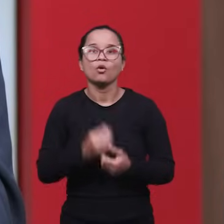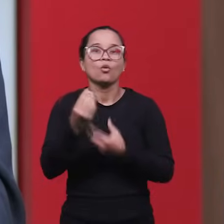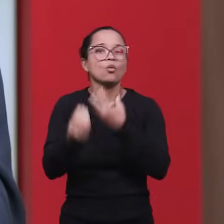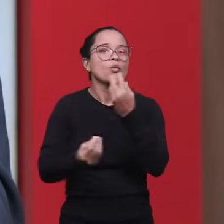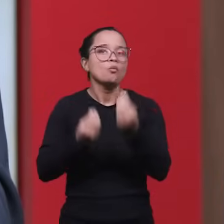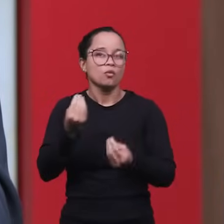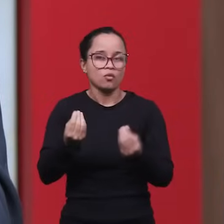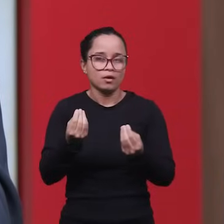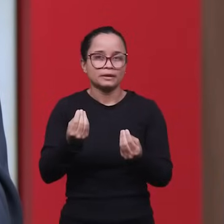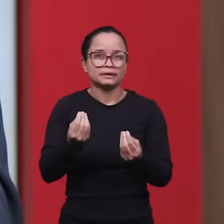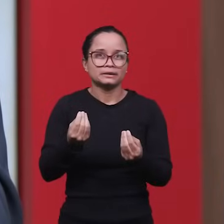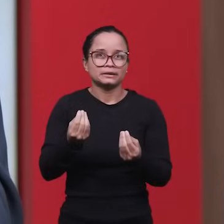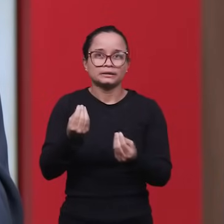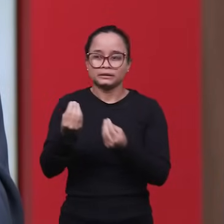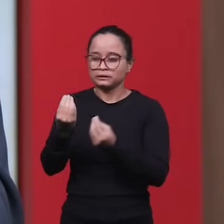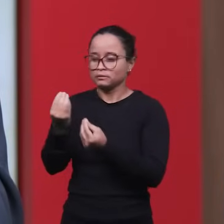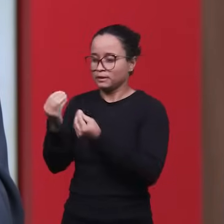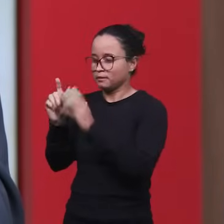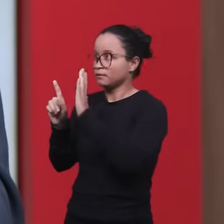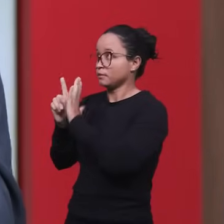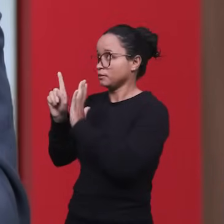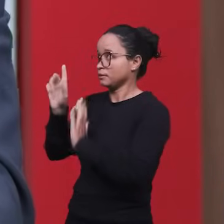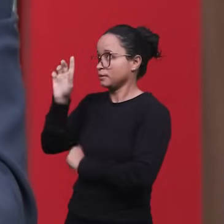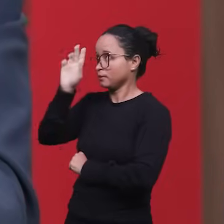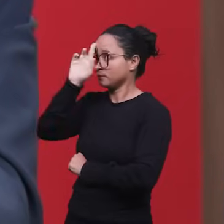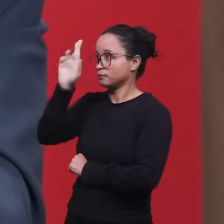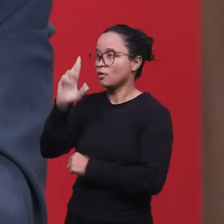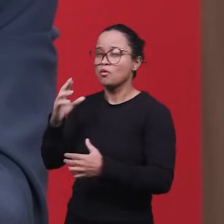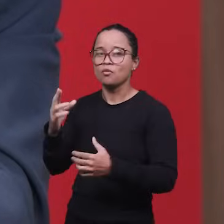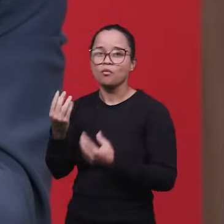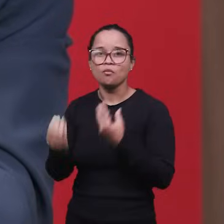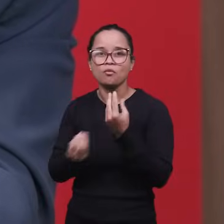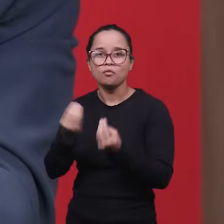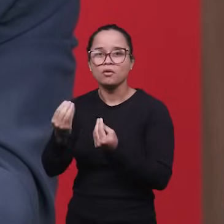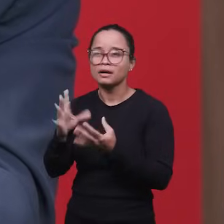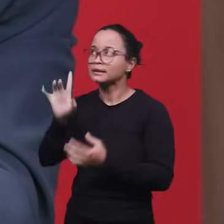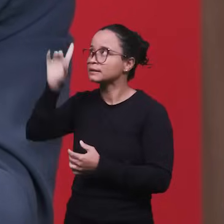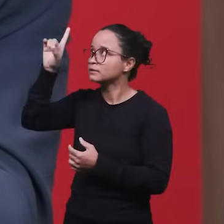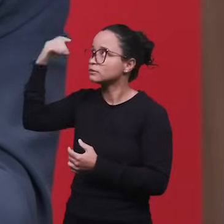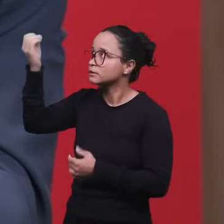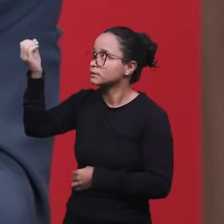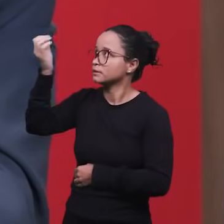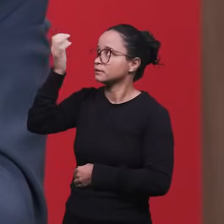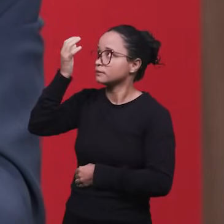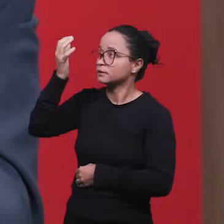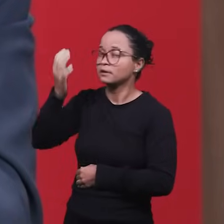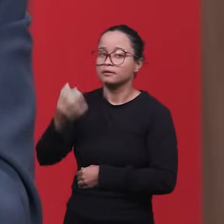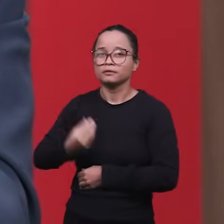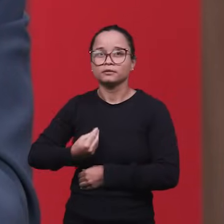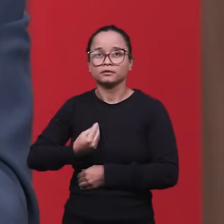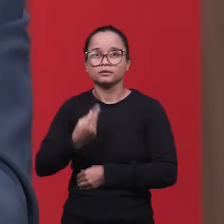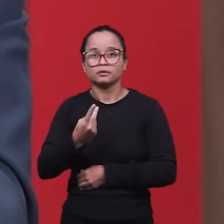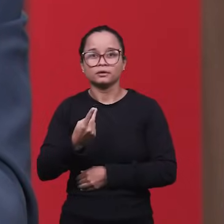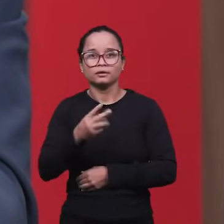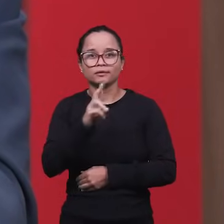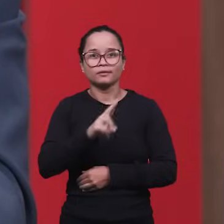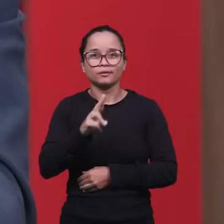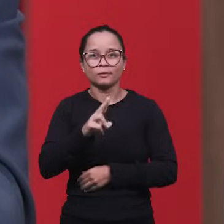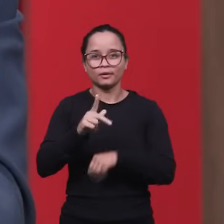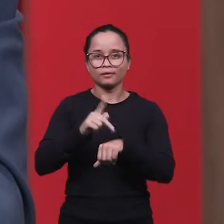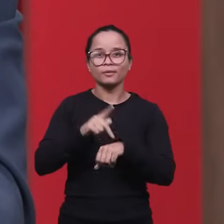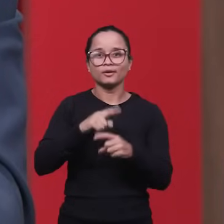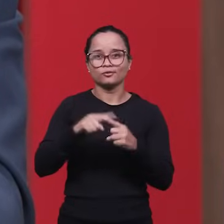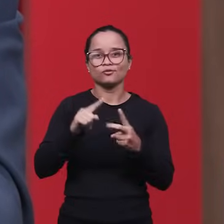de que forma eles consultavam e de que forma Deus se revelava a eles através do Urim e